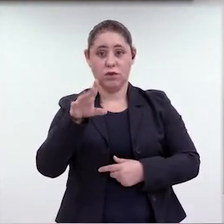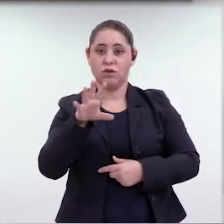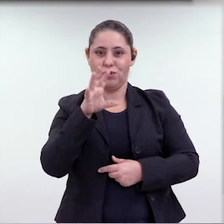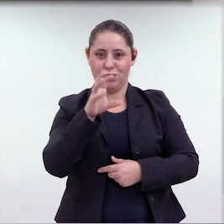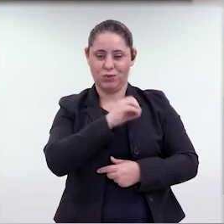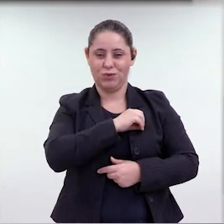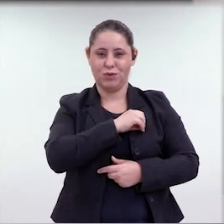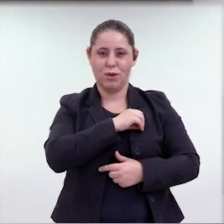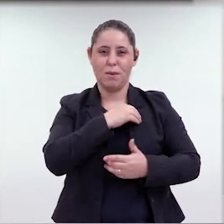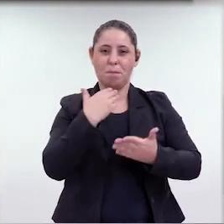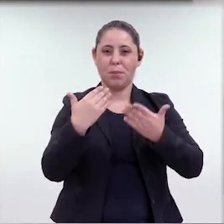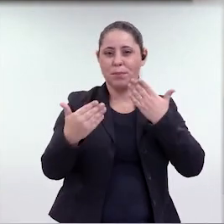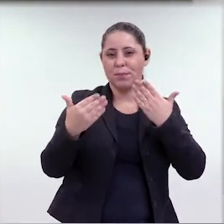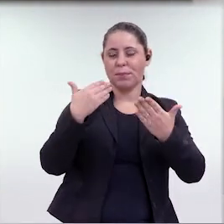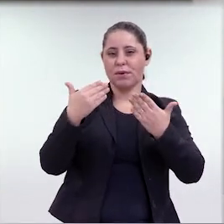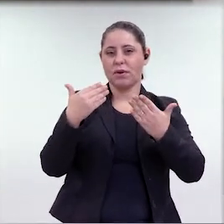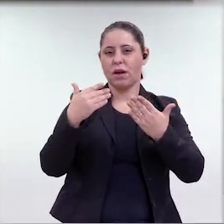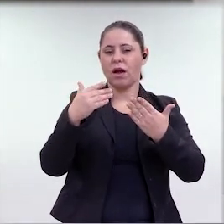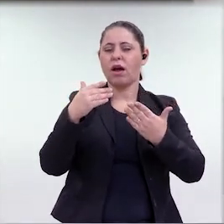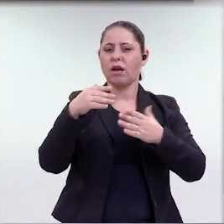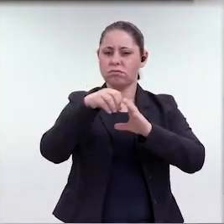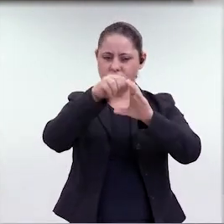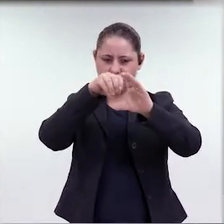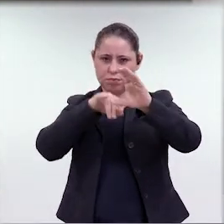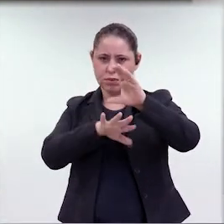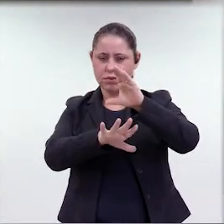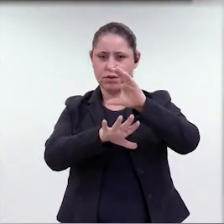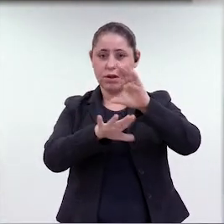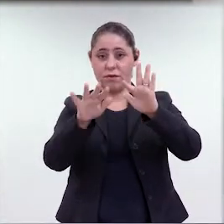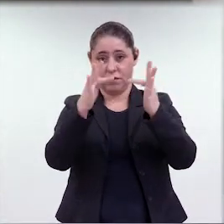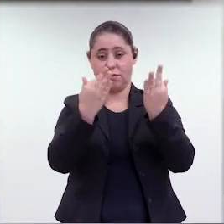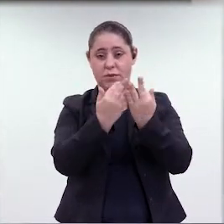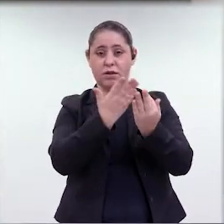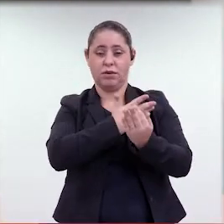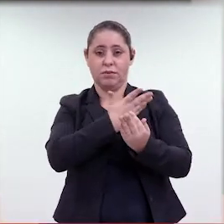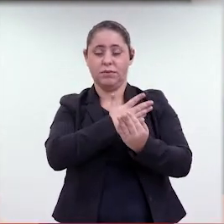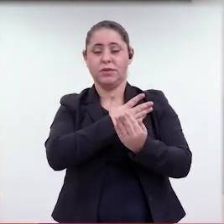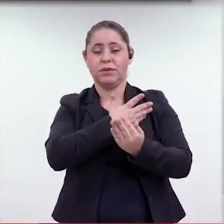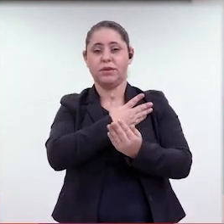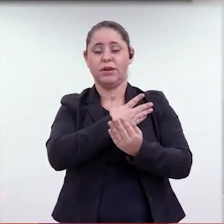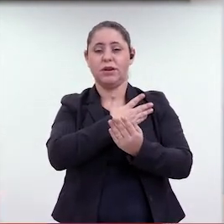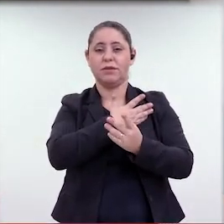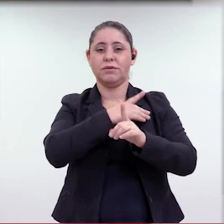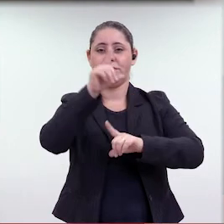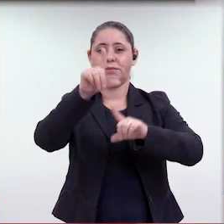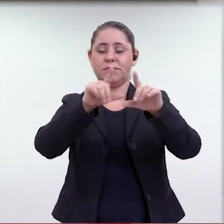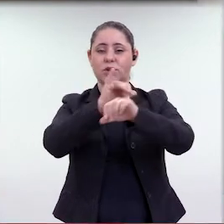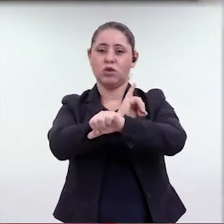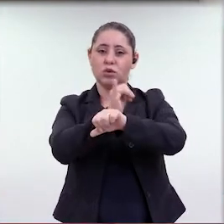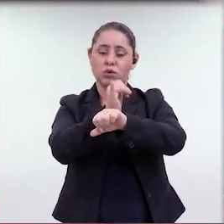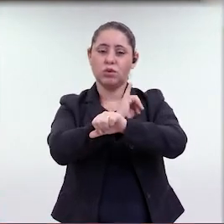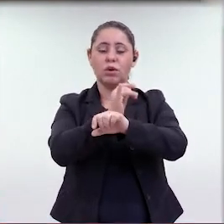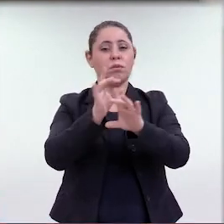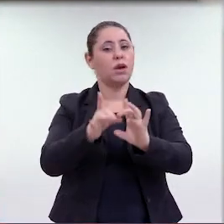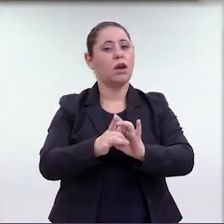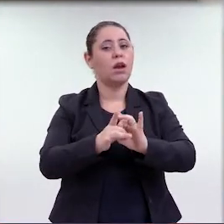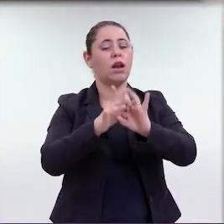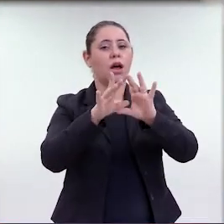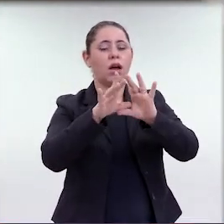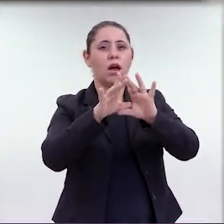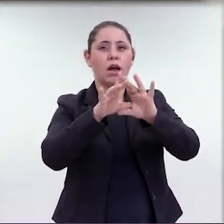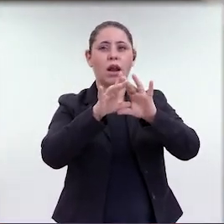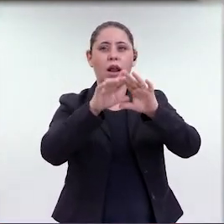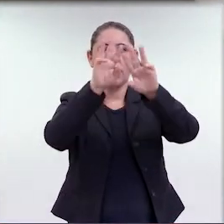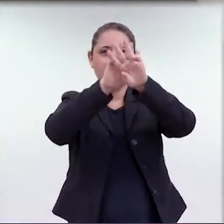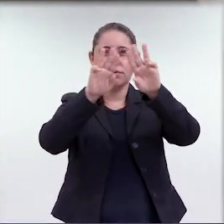quer compartilhar com seus amigos e familiares, o nosso canal do YouTube está à disposição, o link na tela para você,